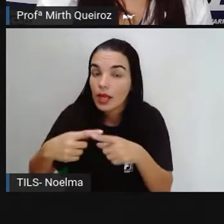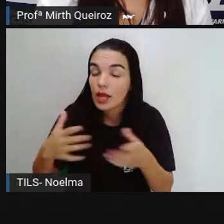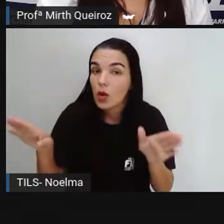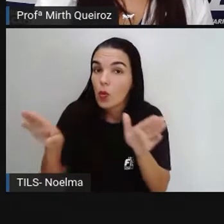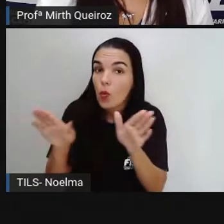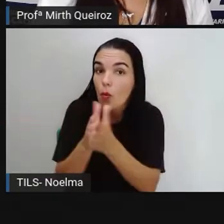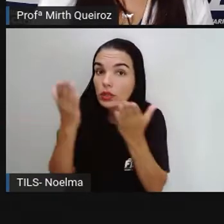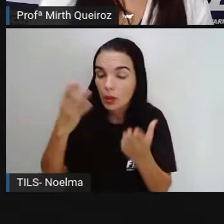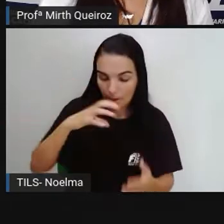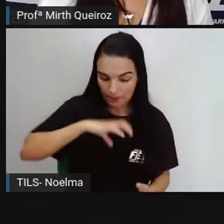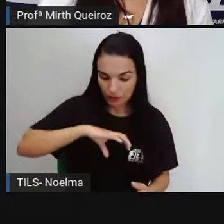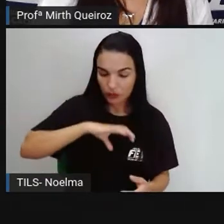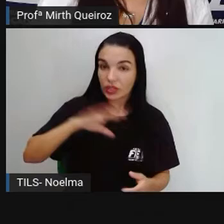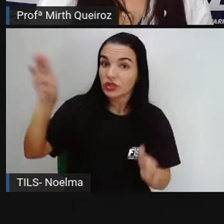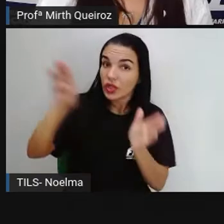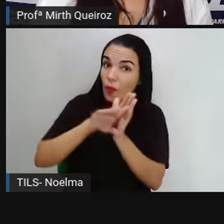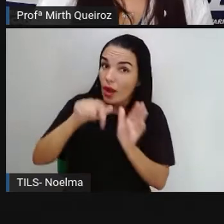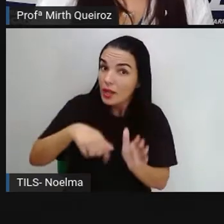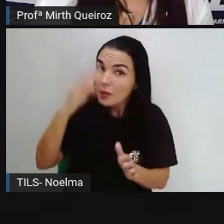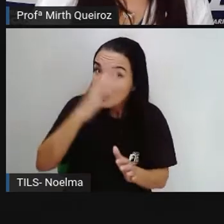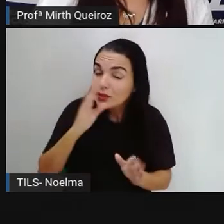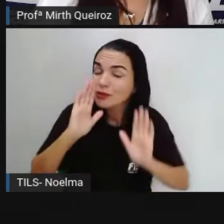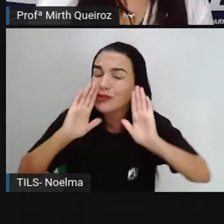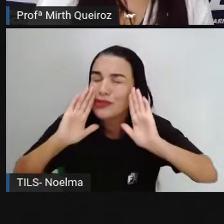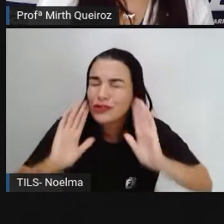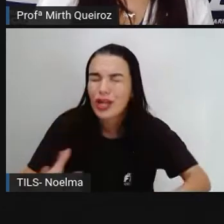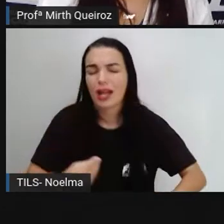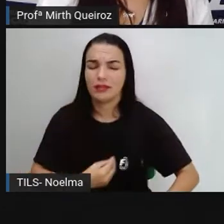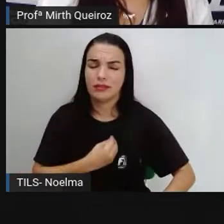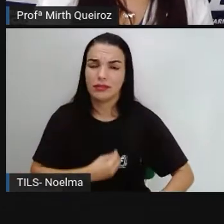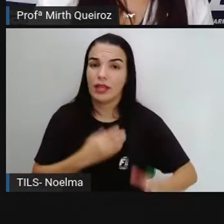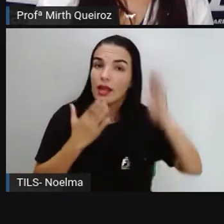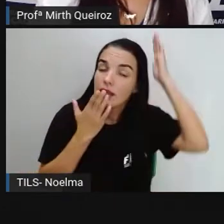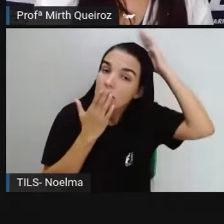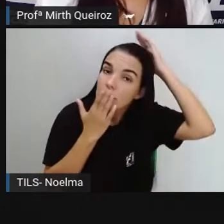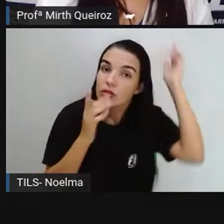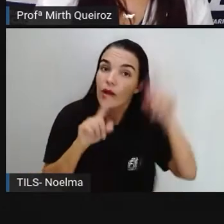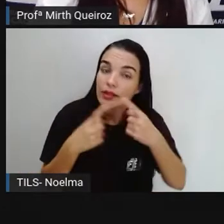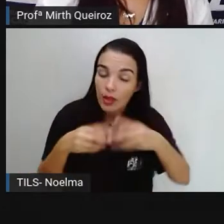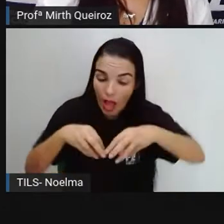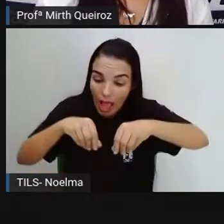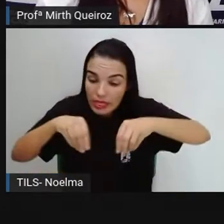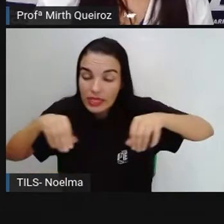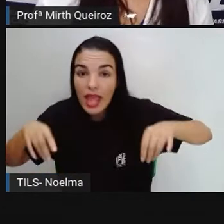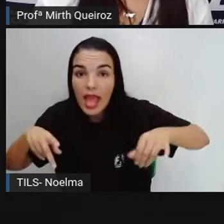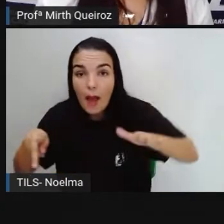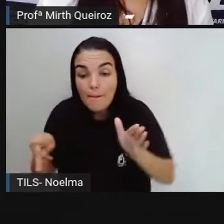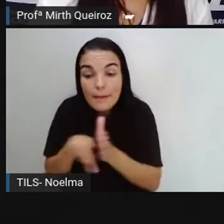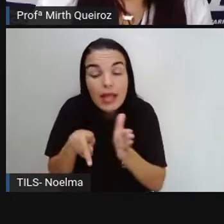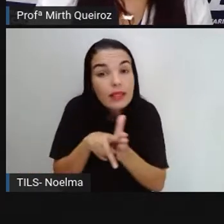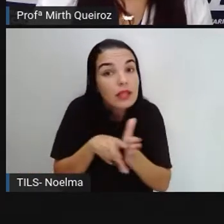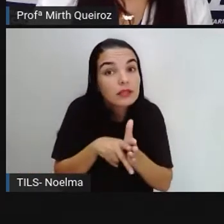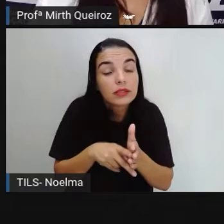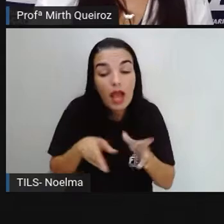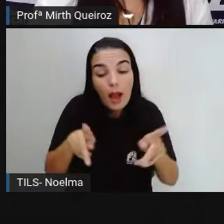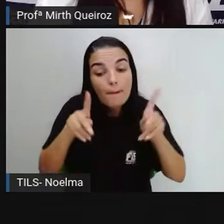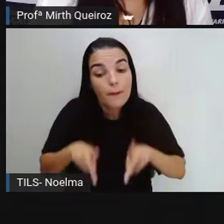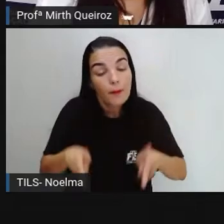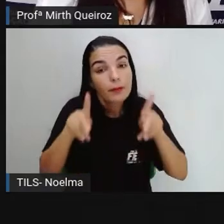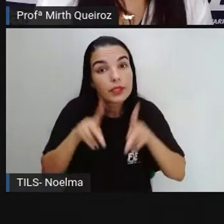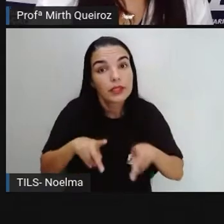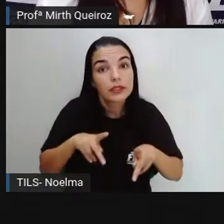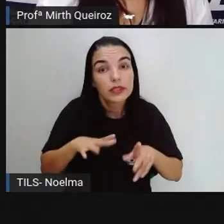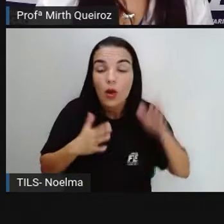ao Brasil, eles já estavam aqui. Então, as terras brasileiras estavam sob o comando das populações indígenas,